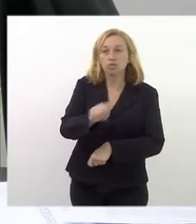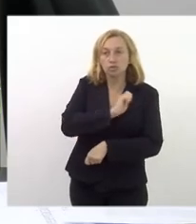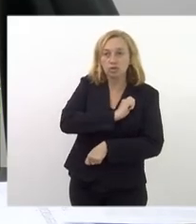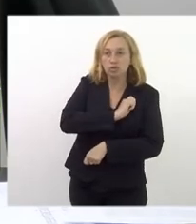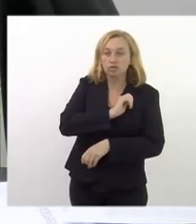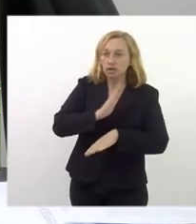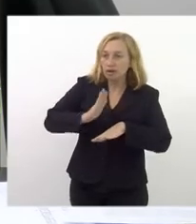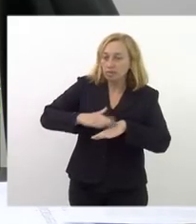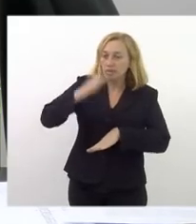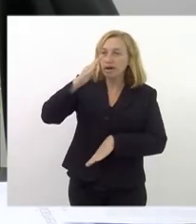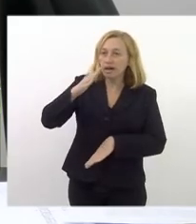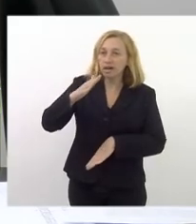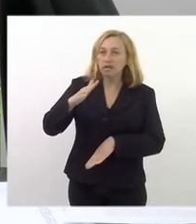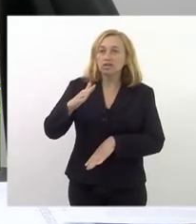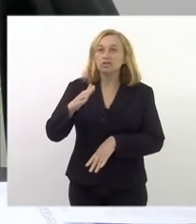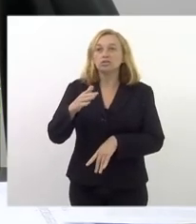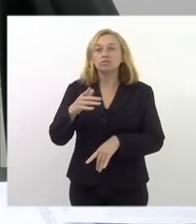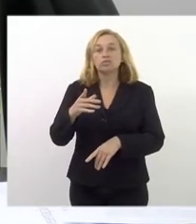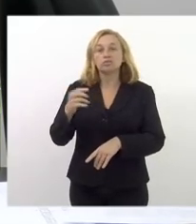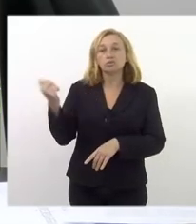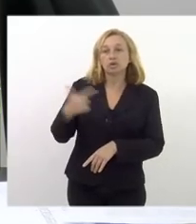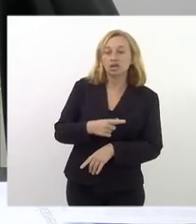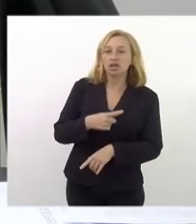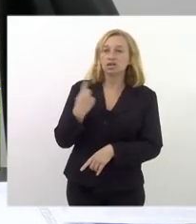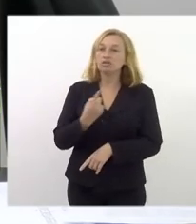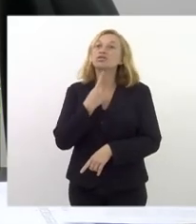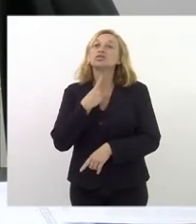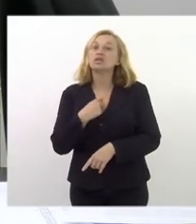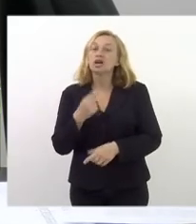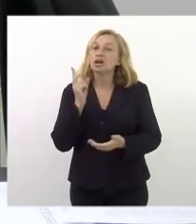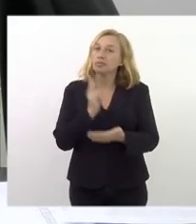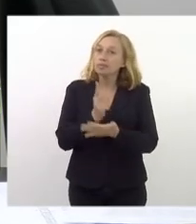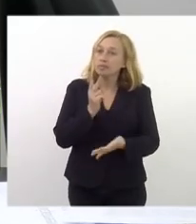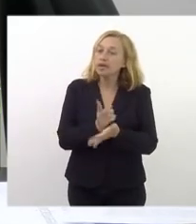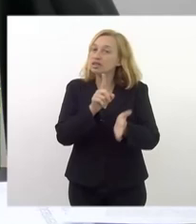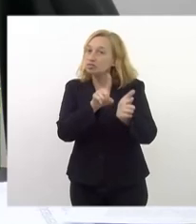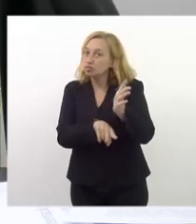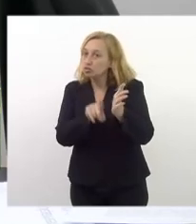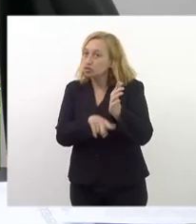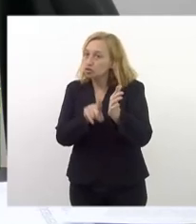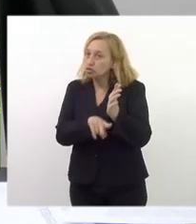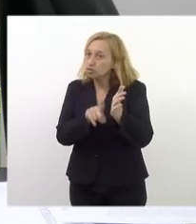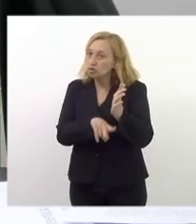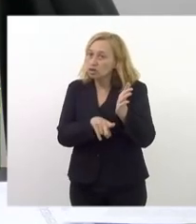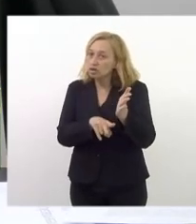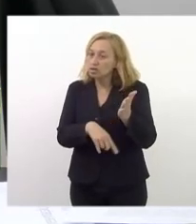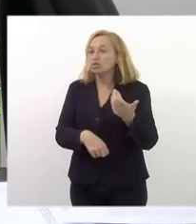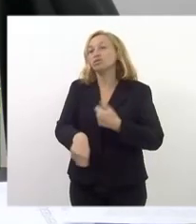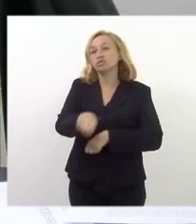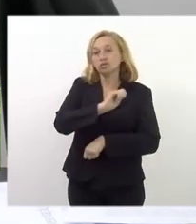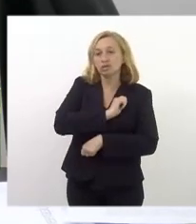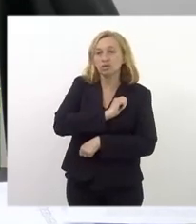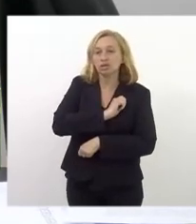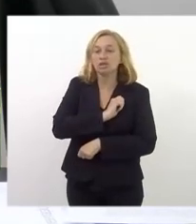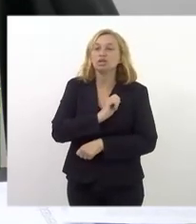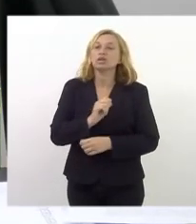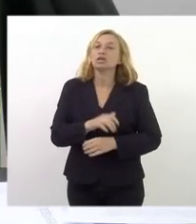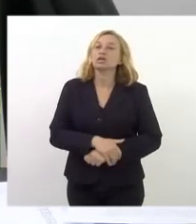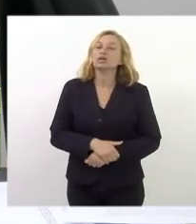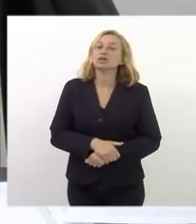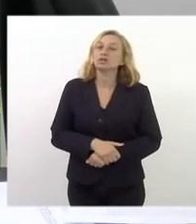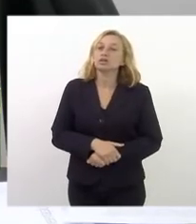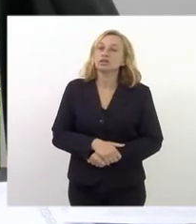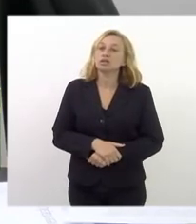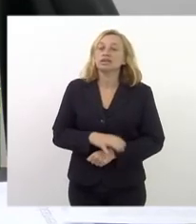muito acima das expectativas, mesmo descontado as receitas oriundas da concessão